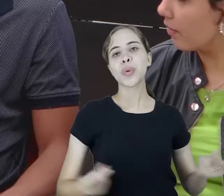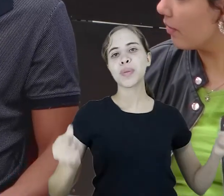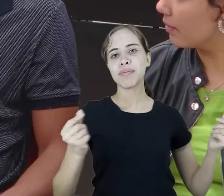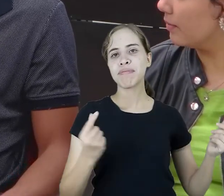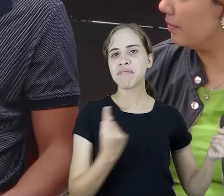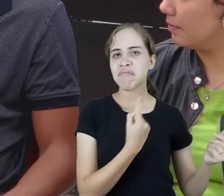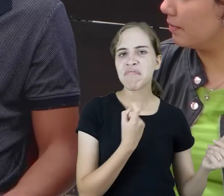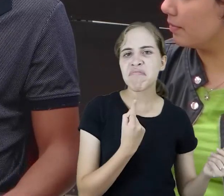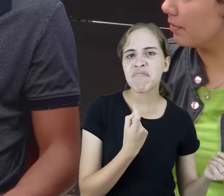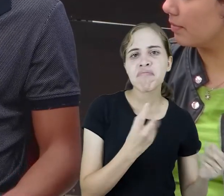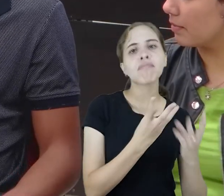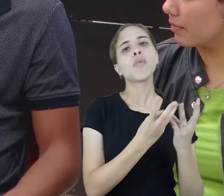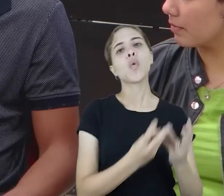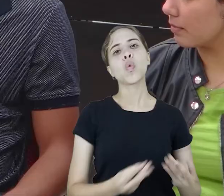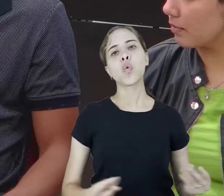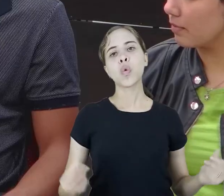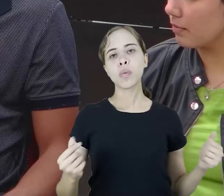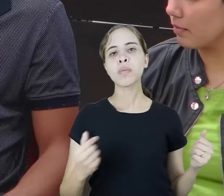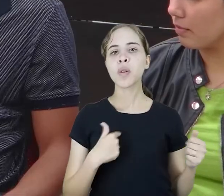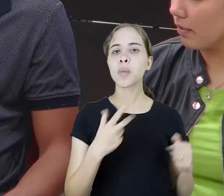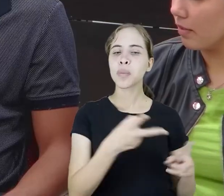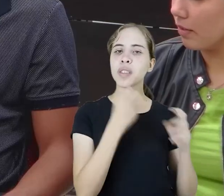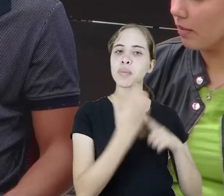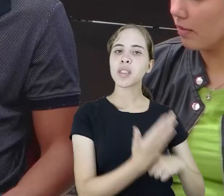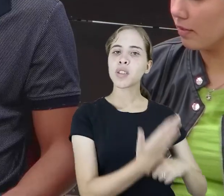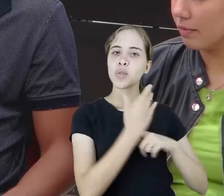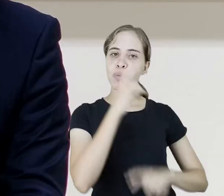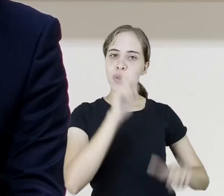pessoas para me ajudar nesse caminho.